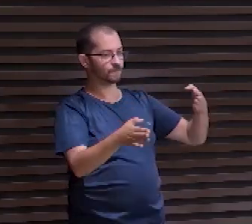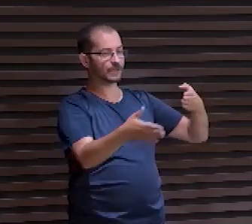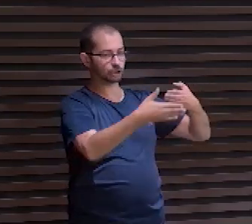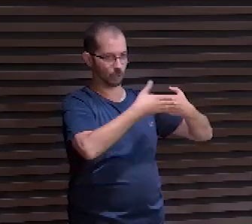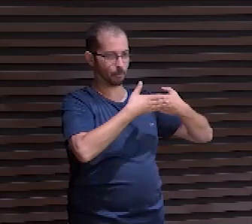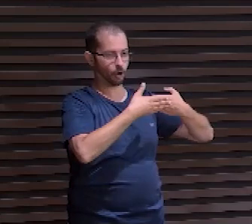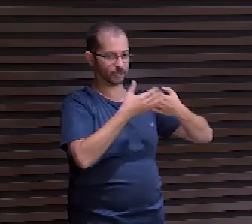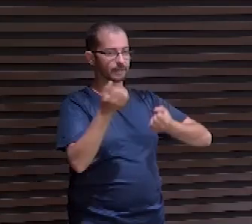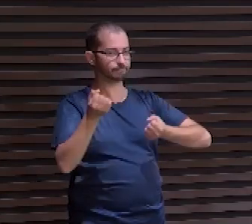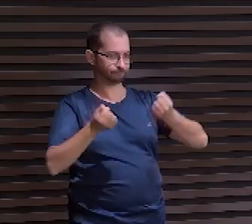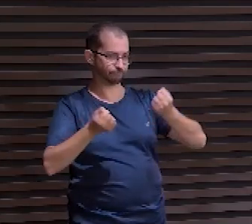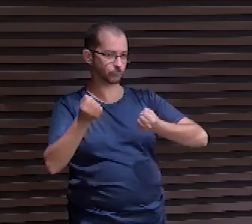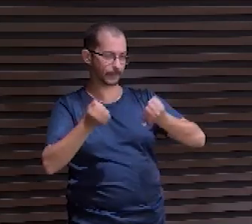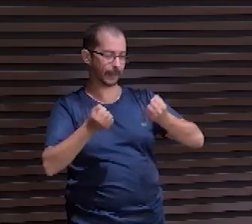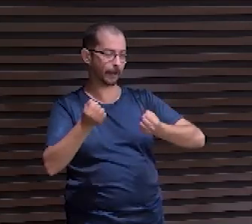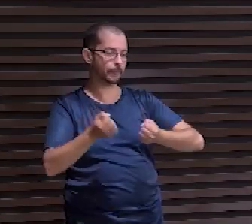trailer.